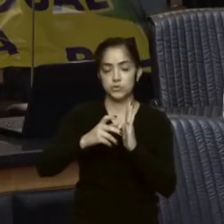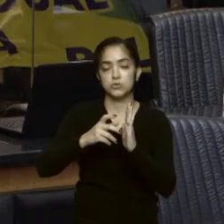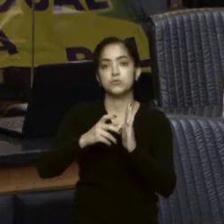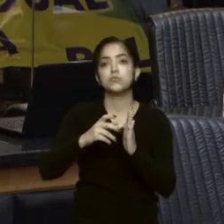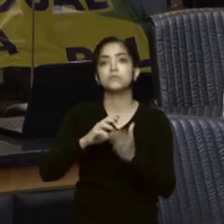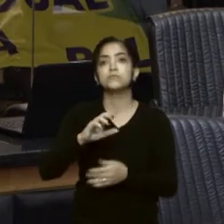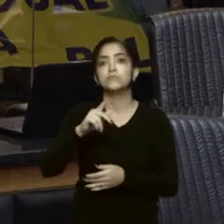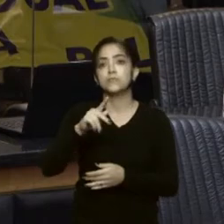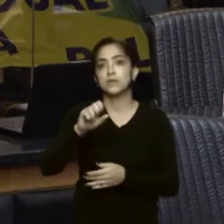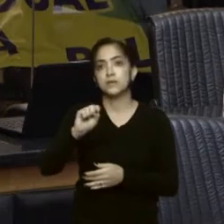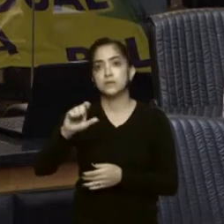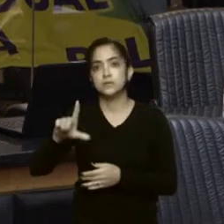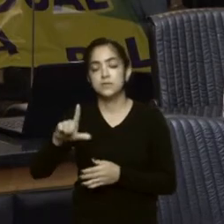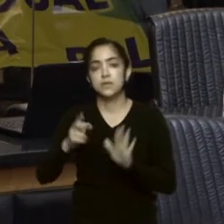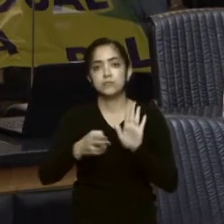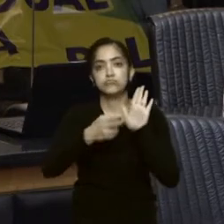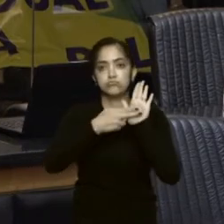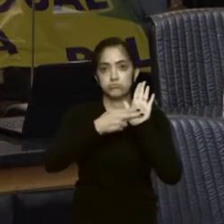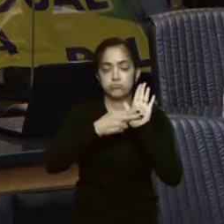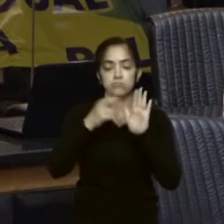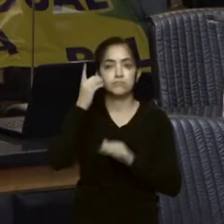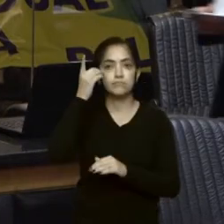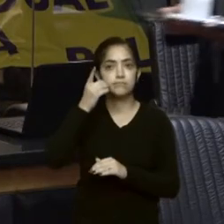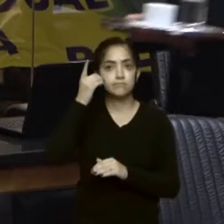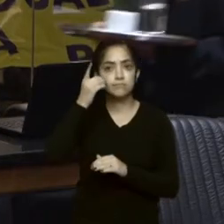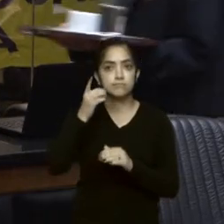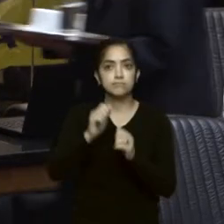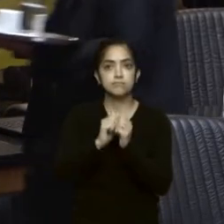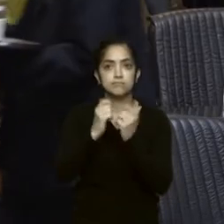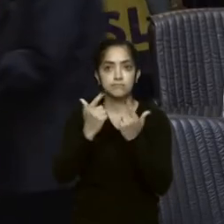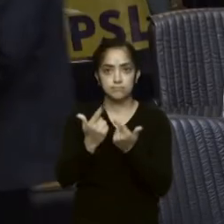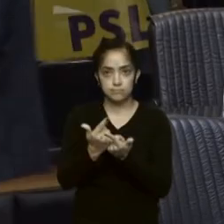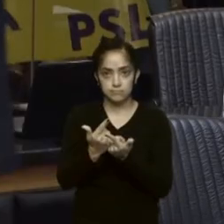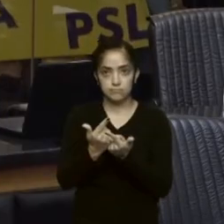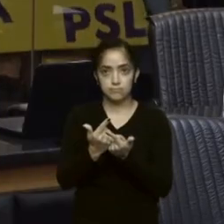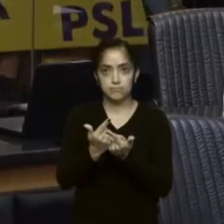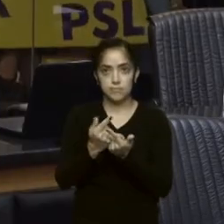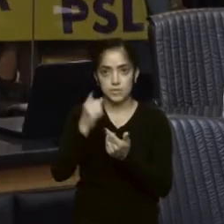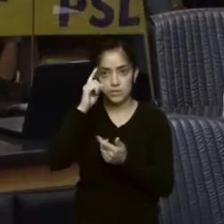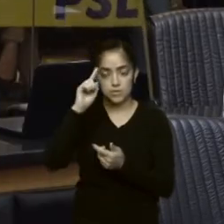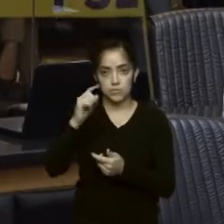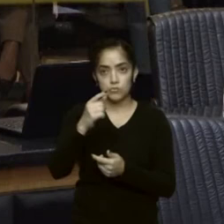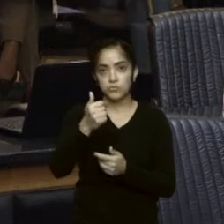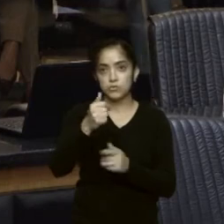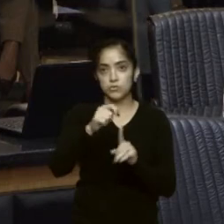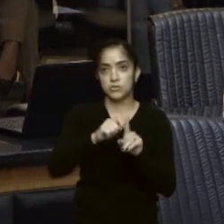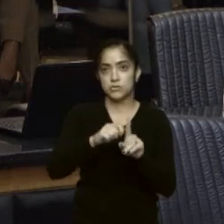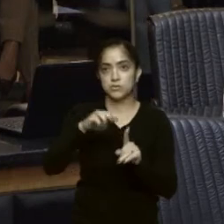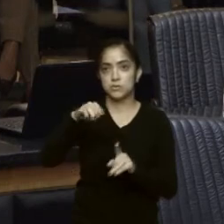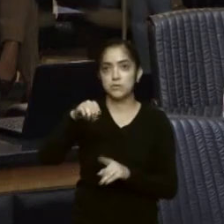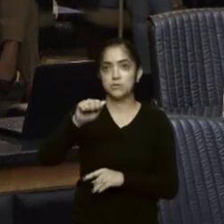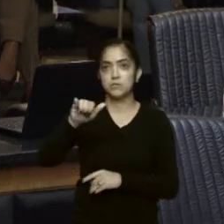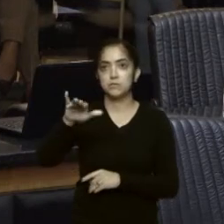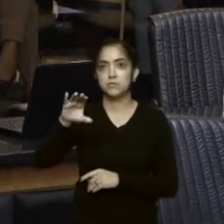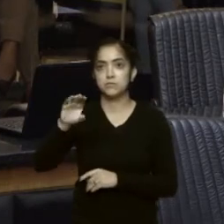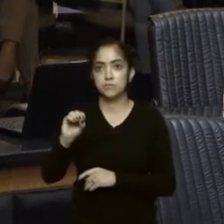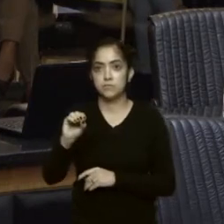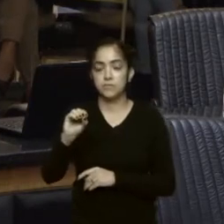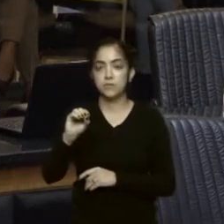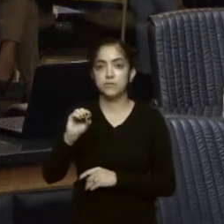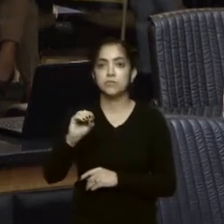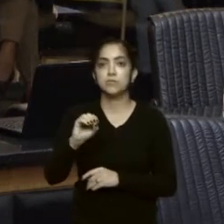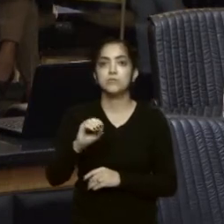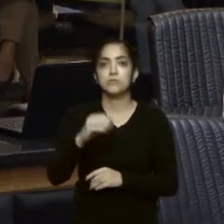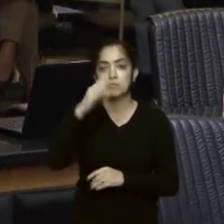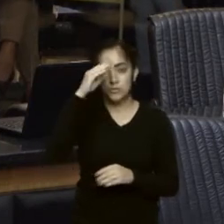para ocupar cadeira de deputado nesse poder a partir do dia 12 de maio do corrente ano, por declínio